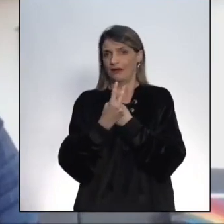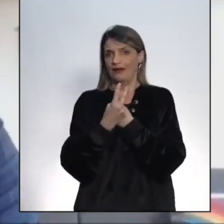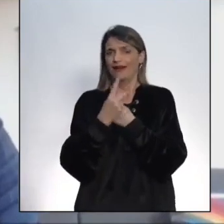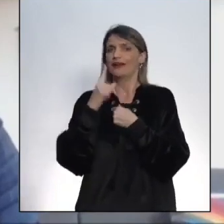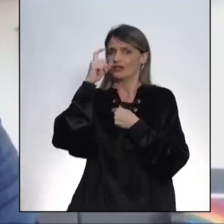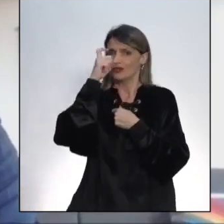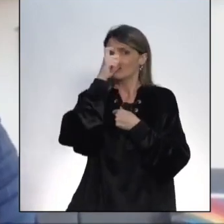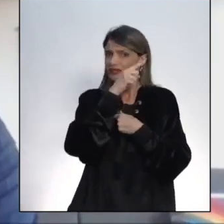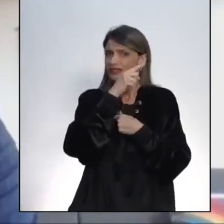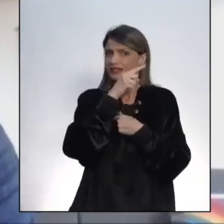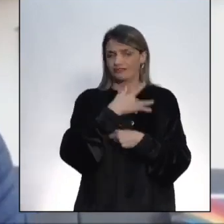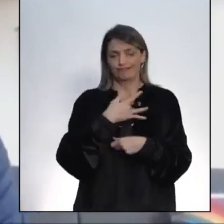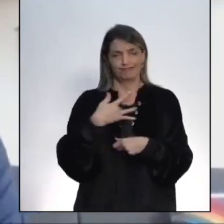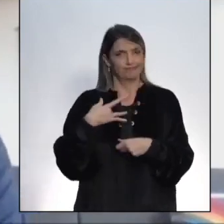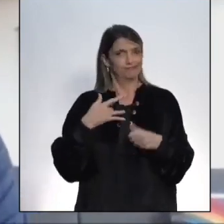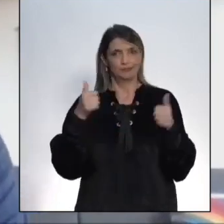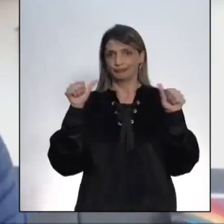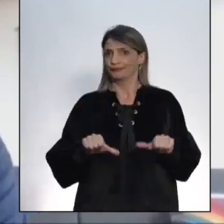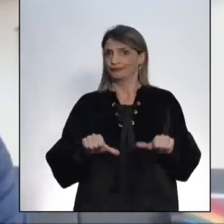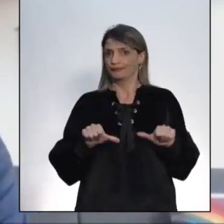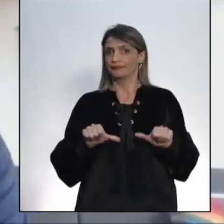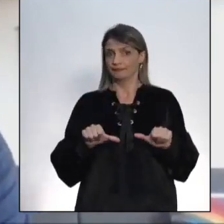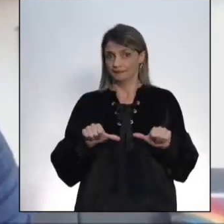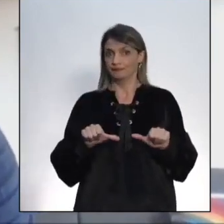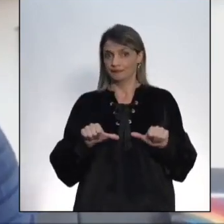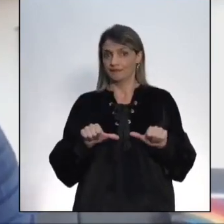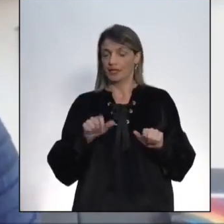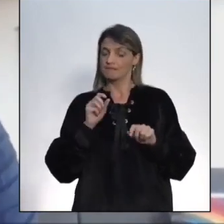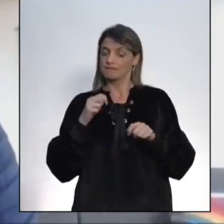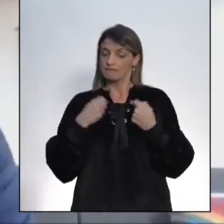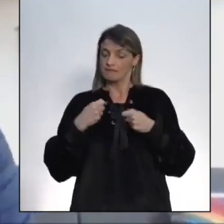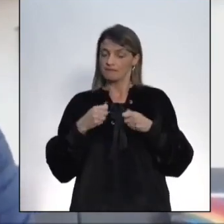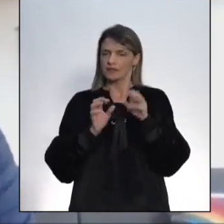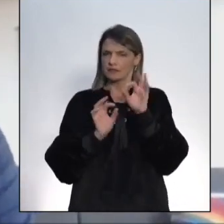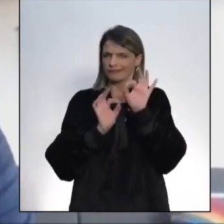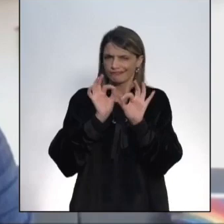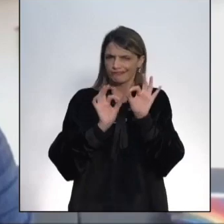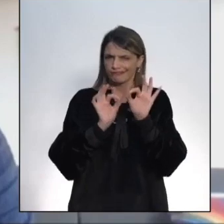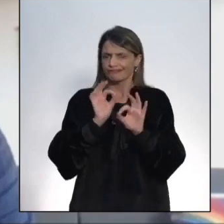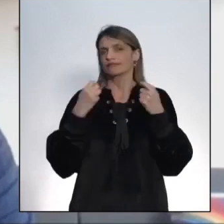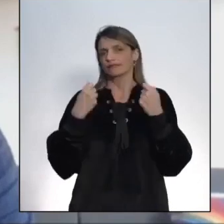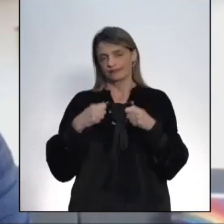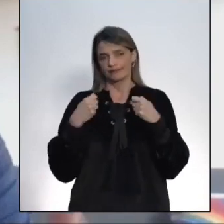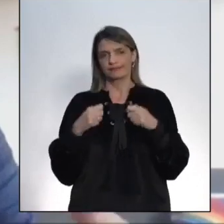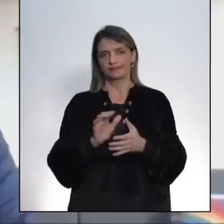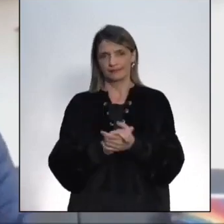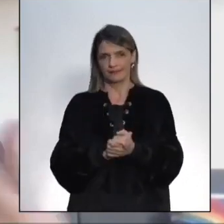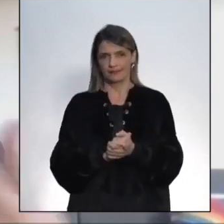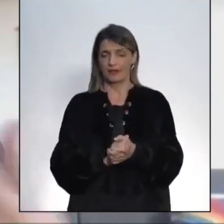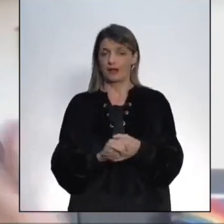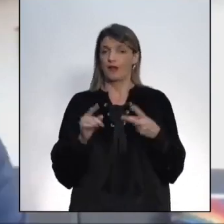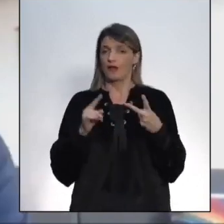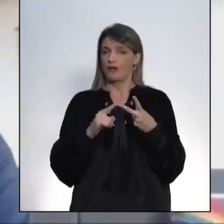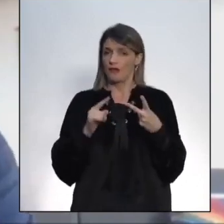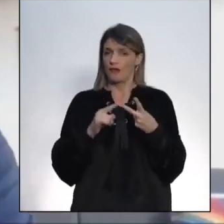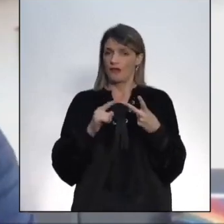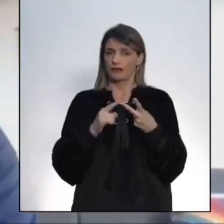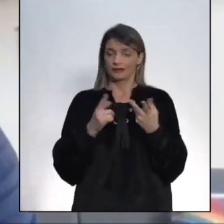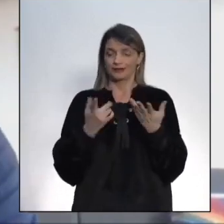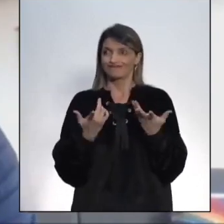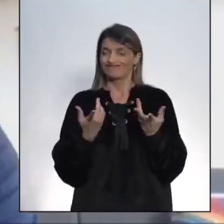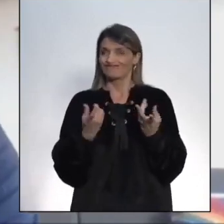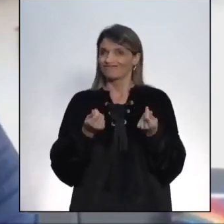pouco saudável. Esse é um aspecto da organização. Tem um outro aspecto mais emocional, né? Já que a gente está falando